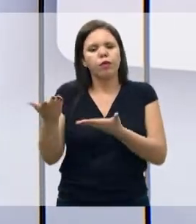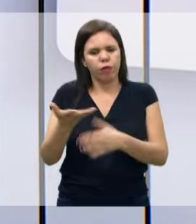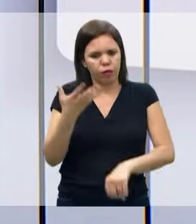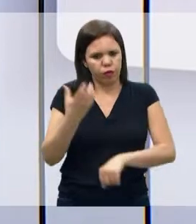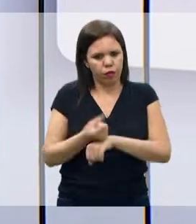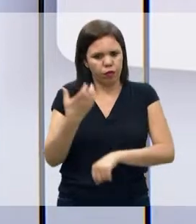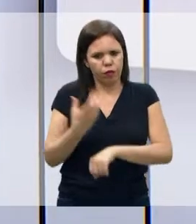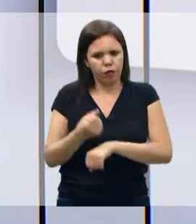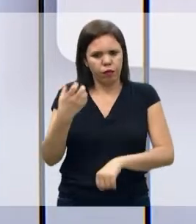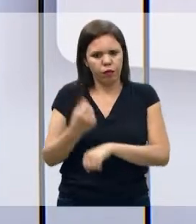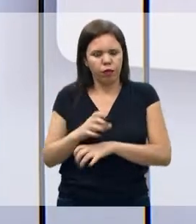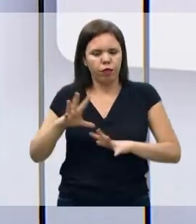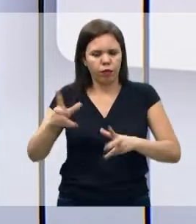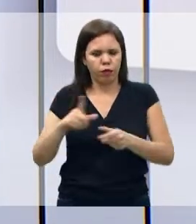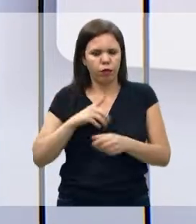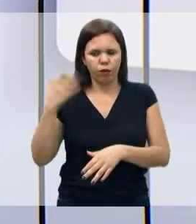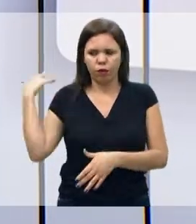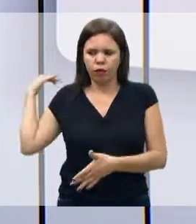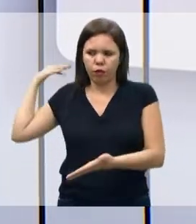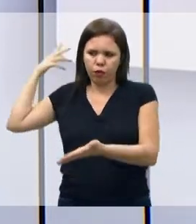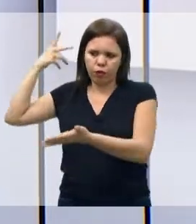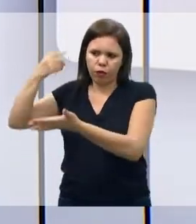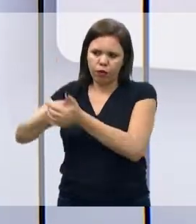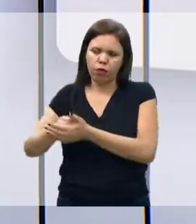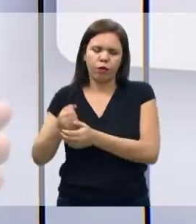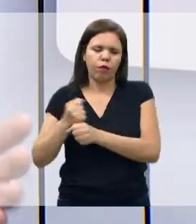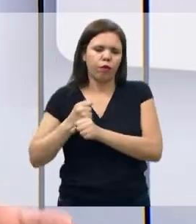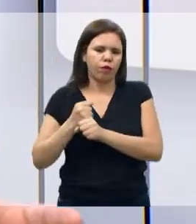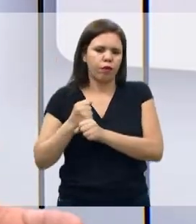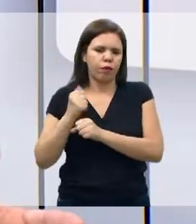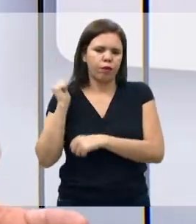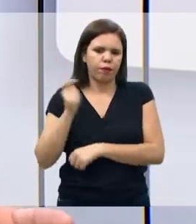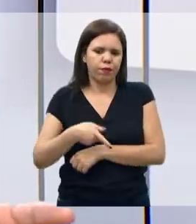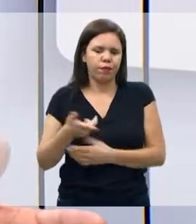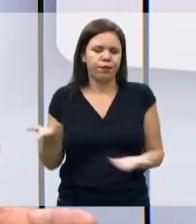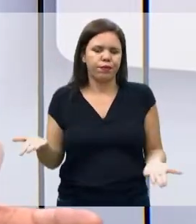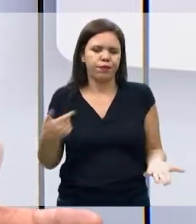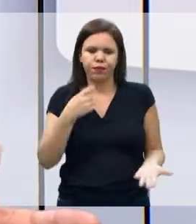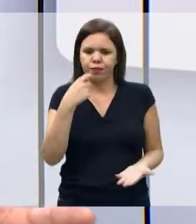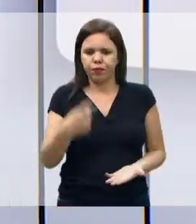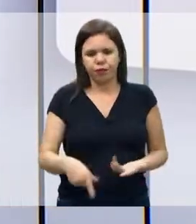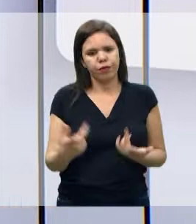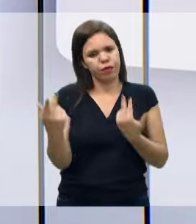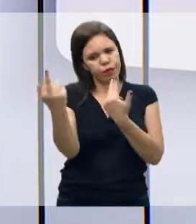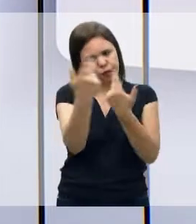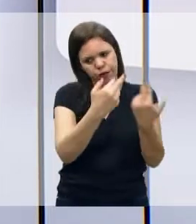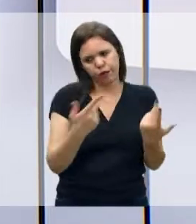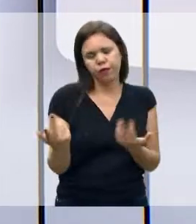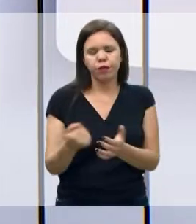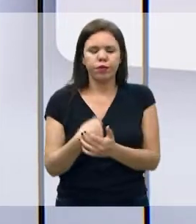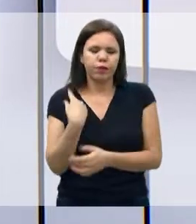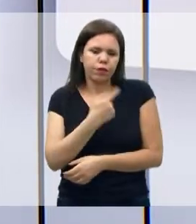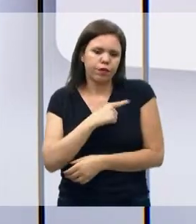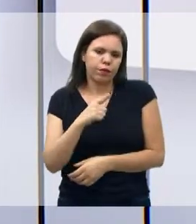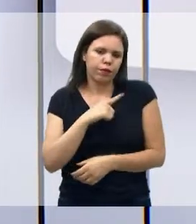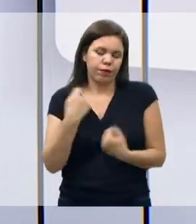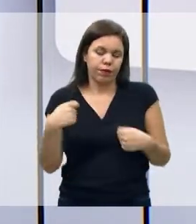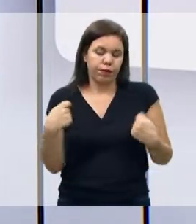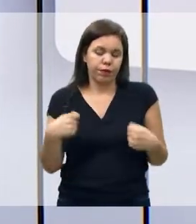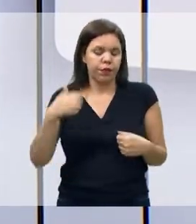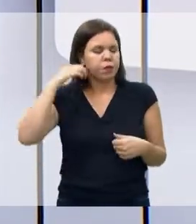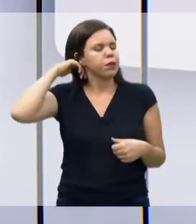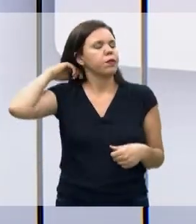receber, né, tudo aquilo que ela contribuiu durante anos. Campinas também não é diferente. Nós temos aí uma